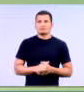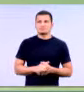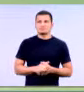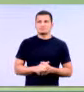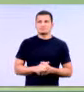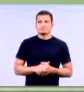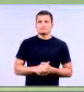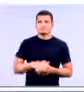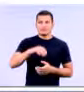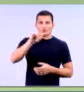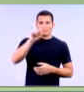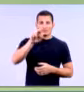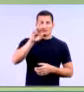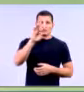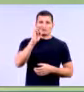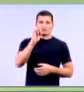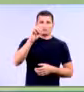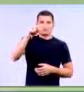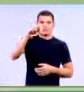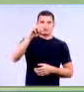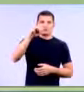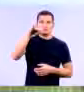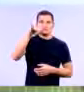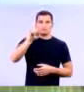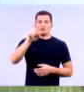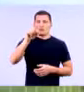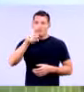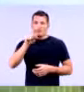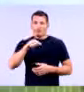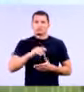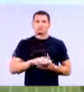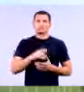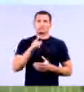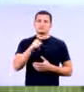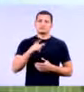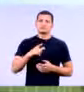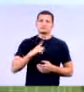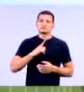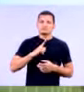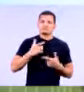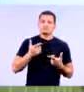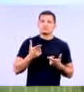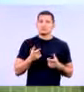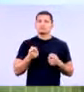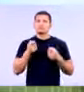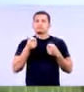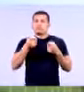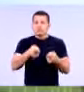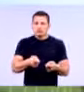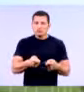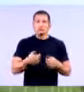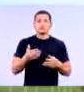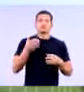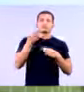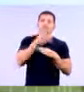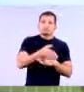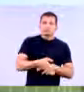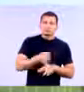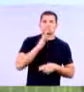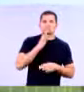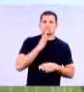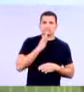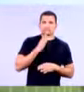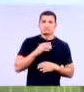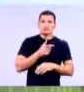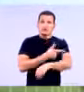Então, a autonomia, ela consiste basicamente em você ser proativo, em você buscar o conhecimento. Na educação à distância, você tem